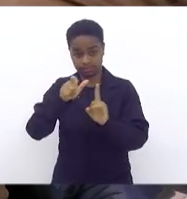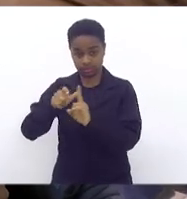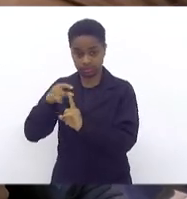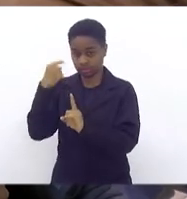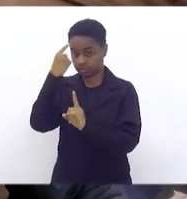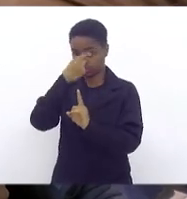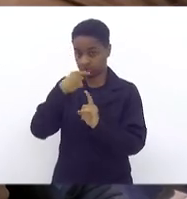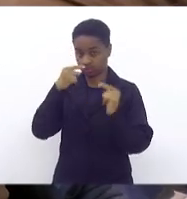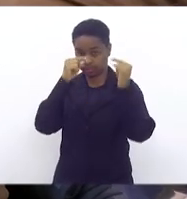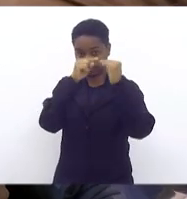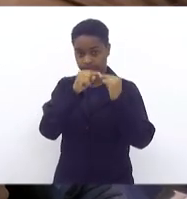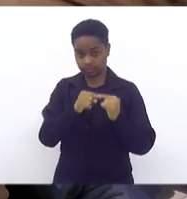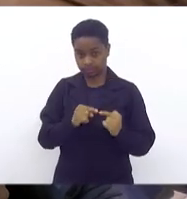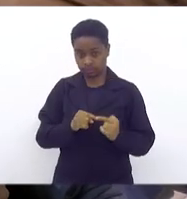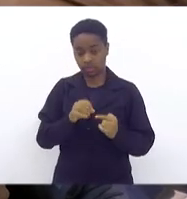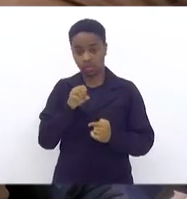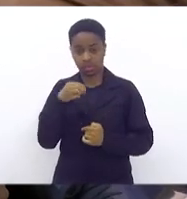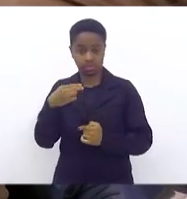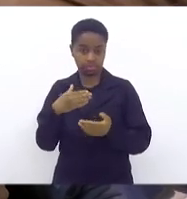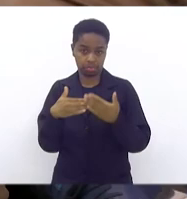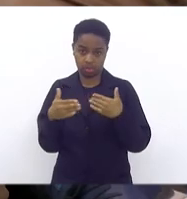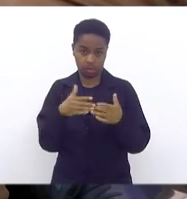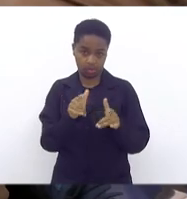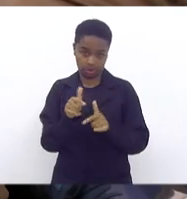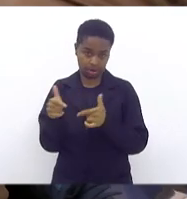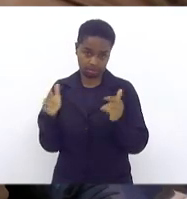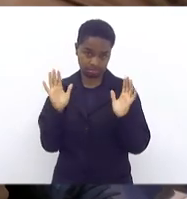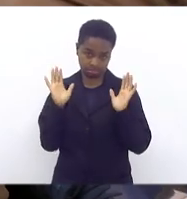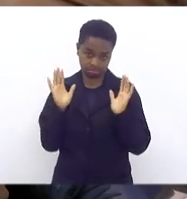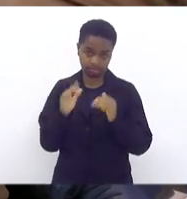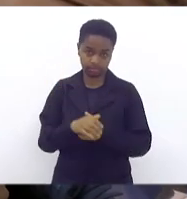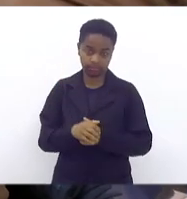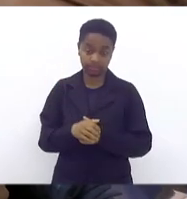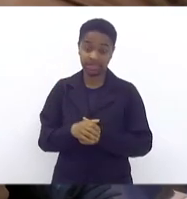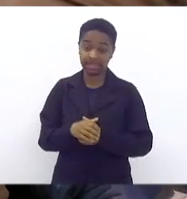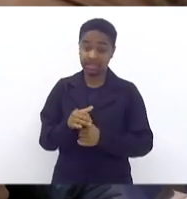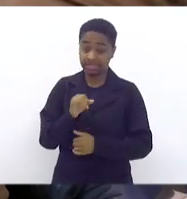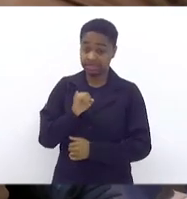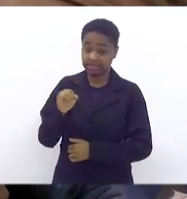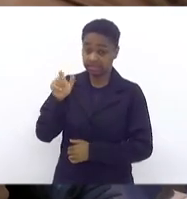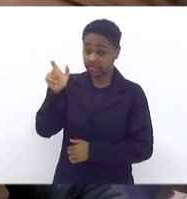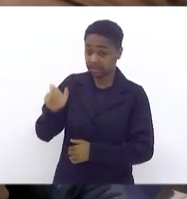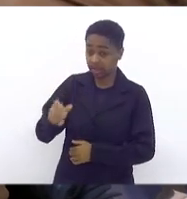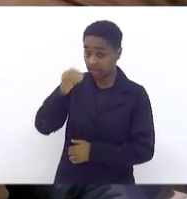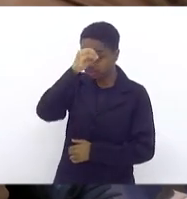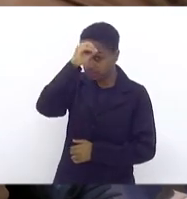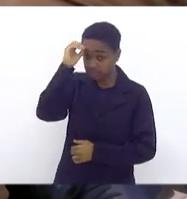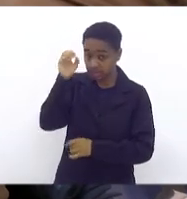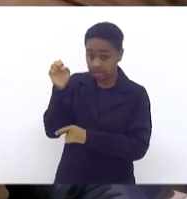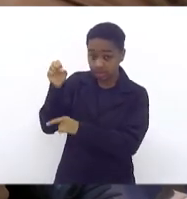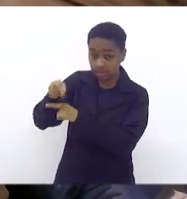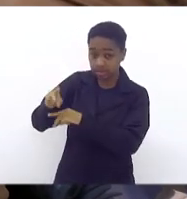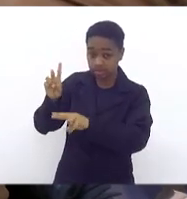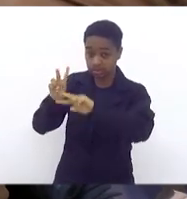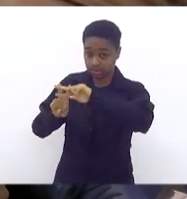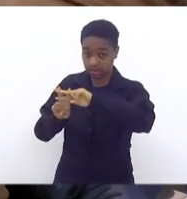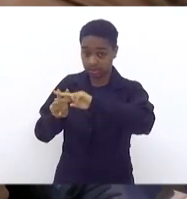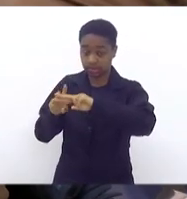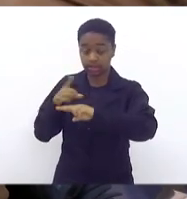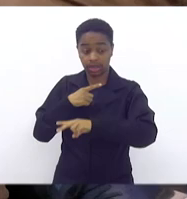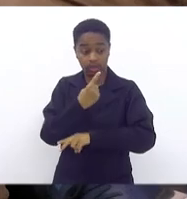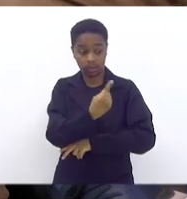ou seja qualquer outro meio ah algum inocente na cadeia Eu tenho um culpado que tá